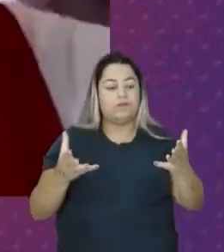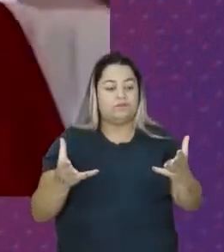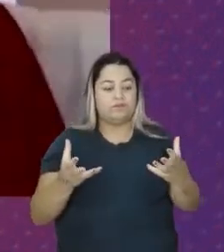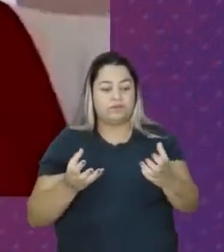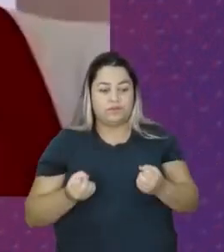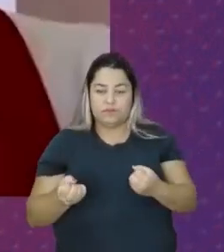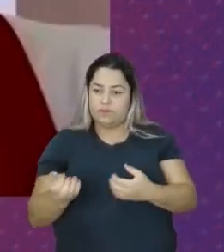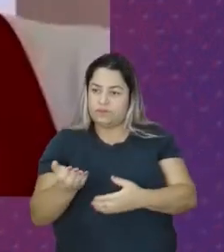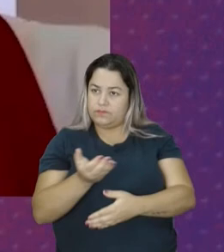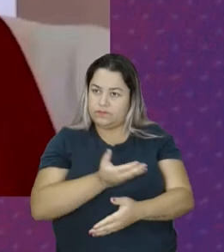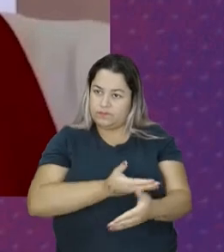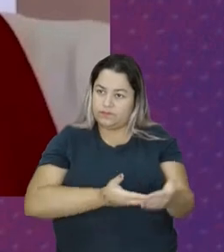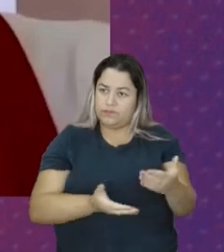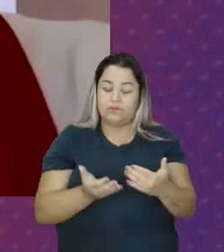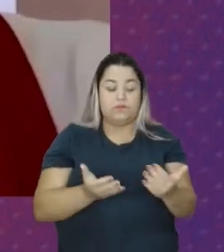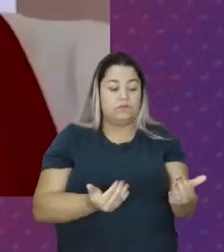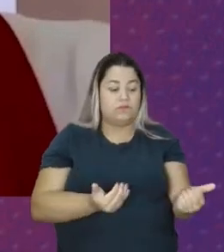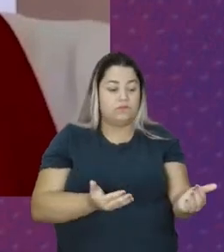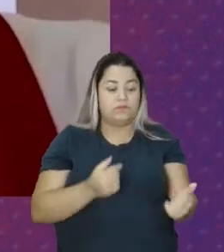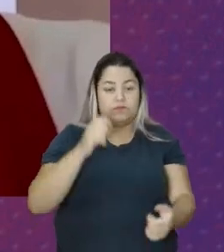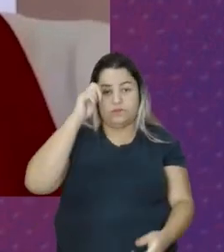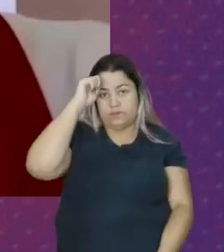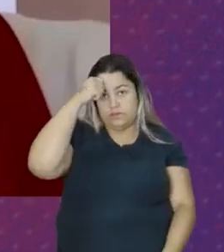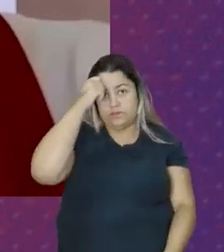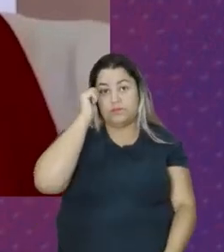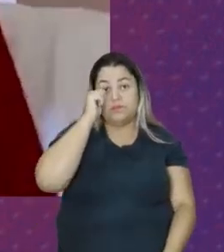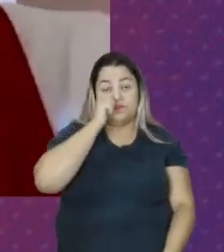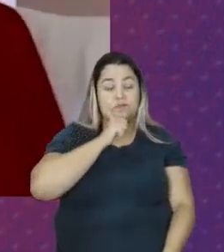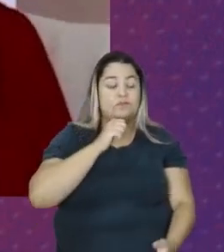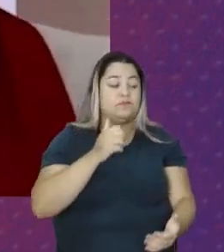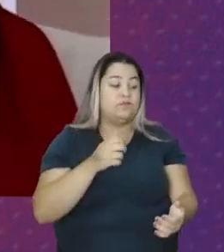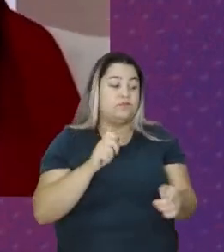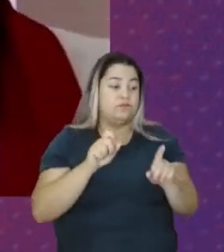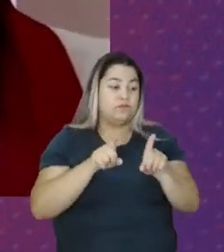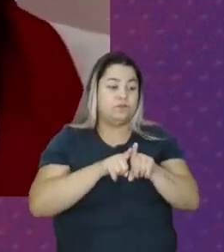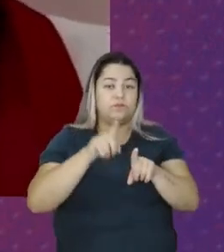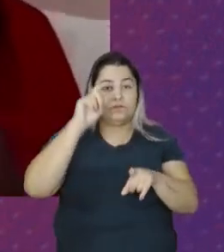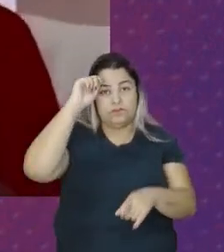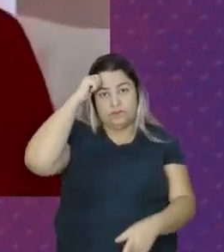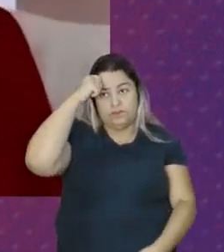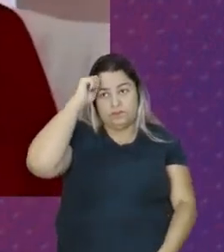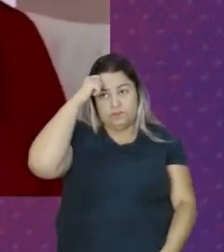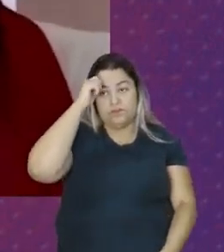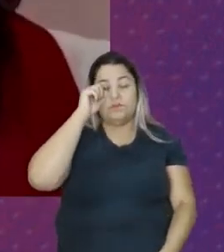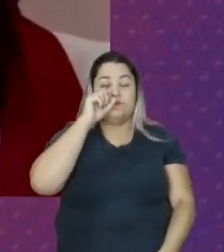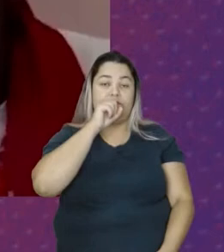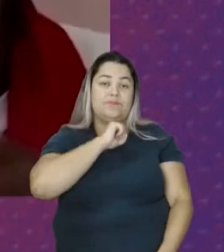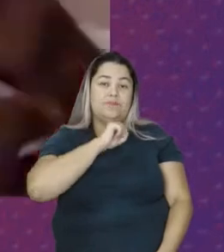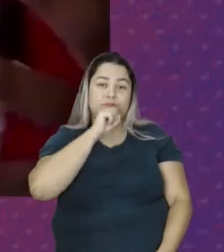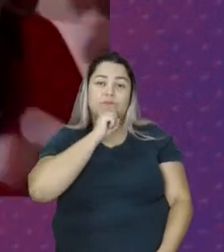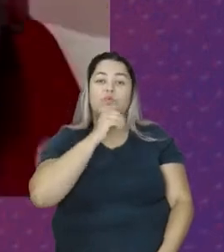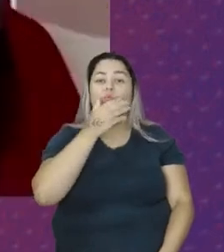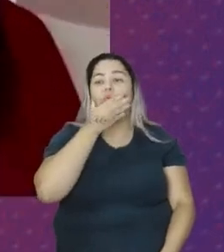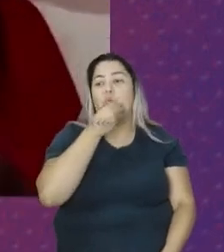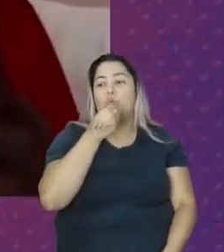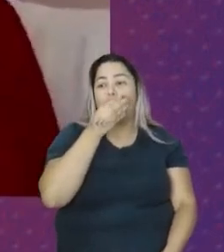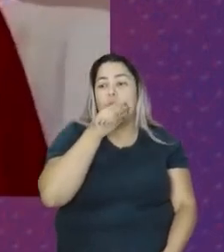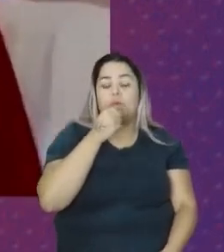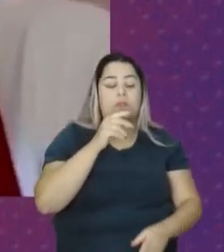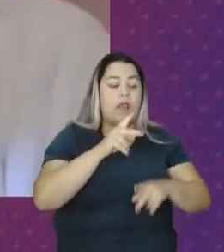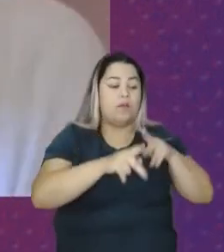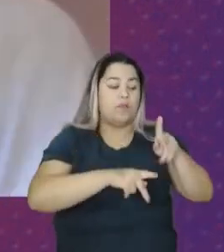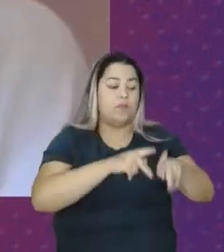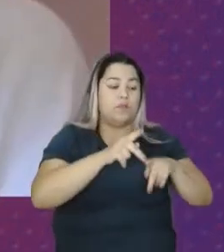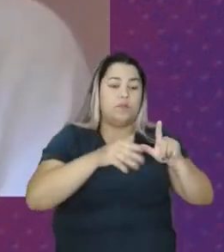acolhimento à juventude negra, às mulheres negras jovens e às mulheres negras mais velhas, os homens negros, a